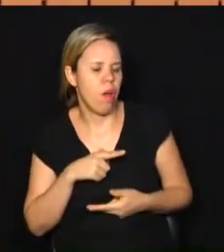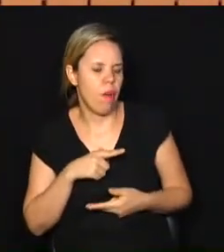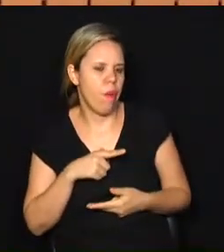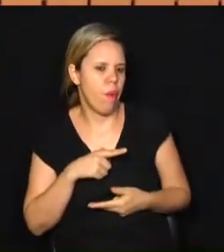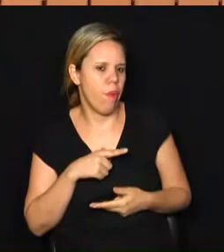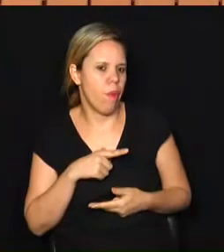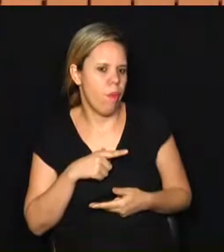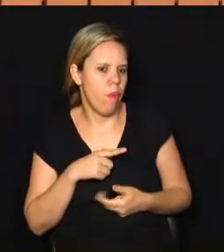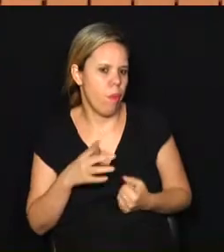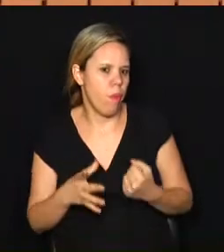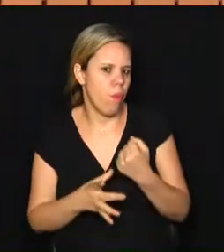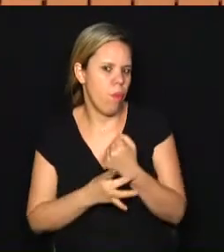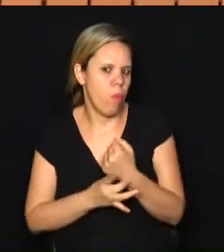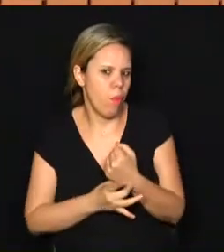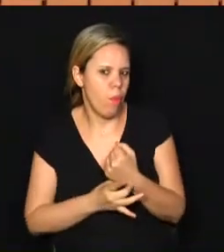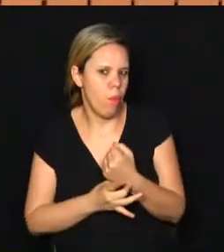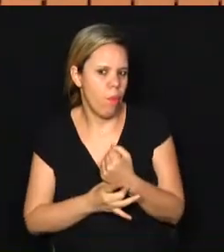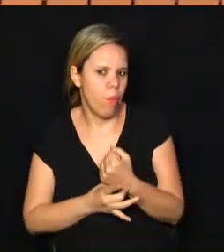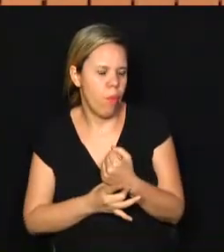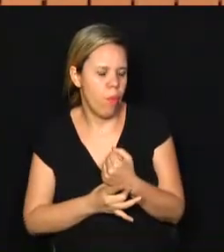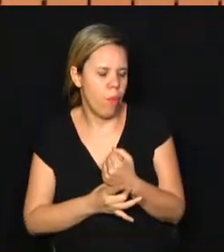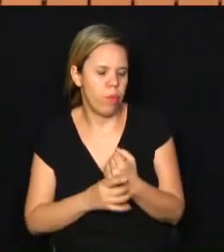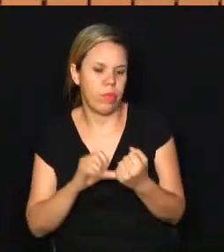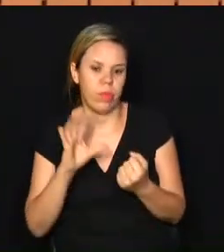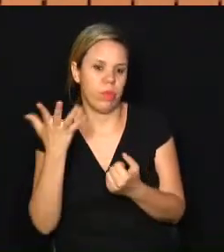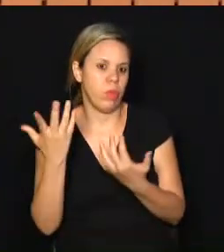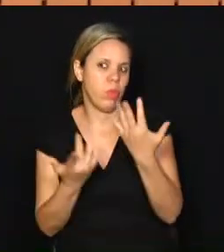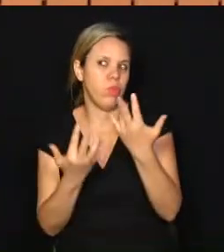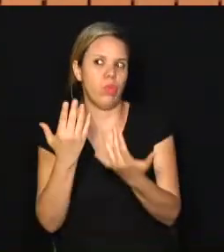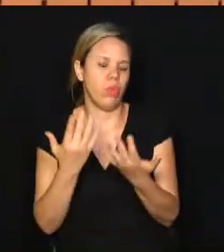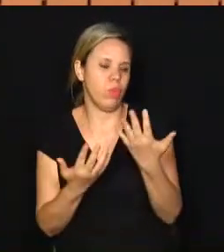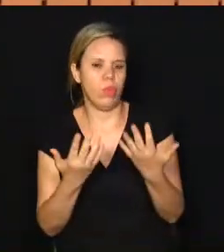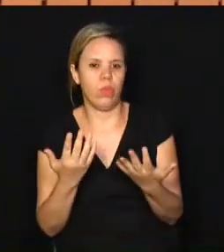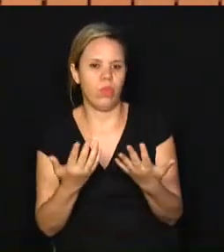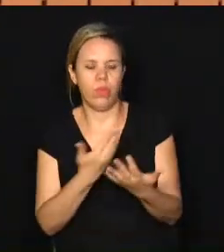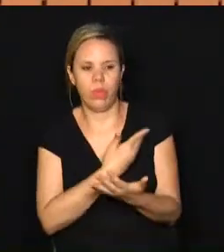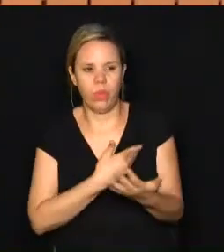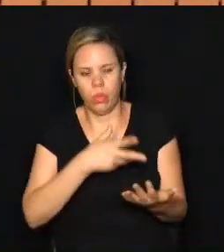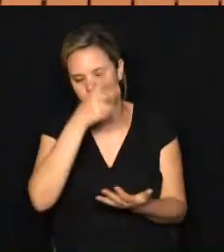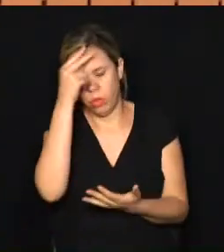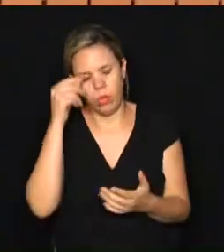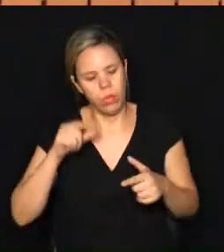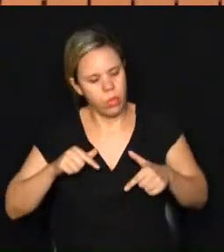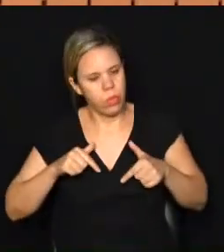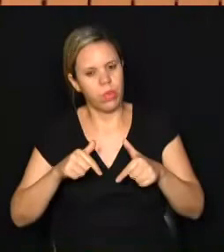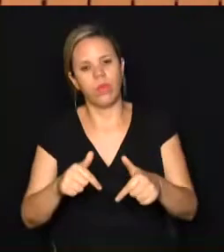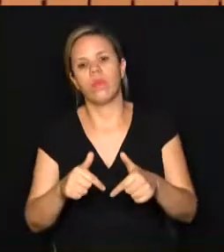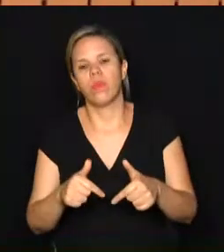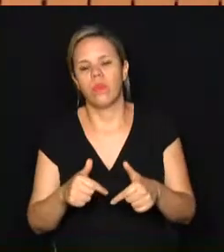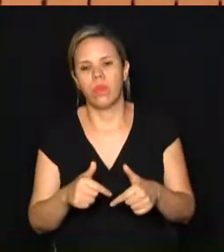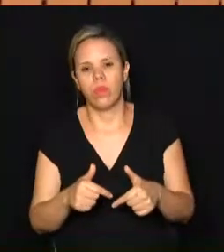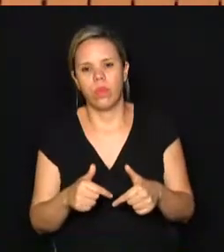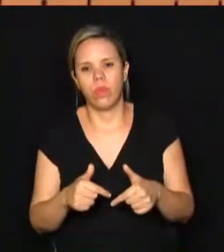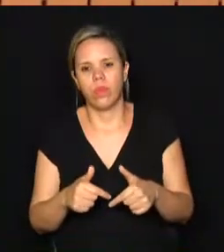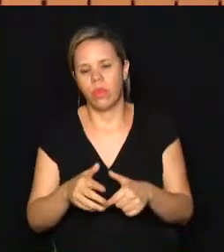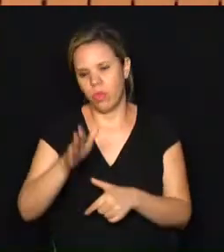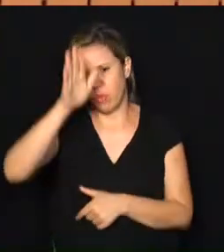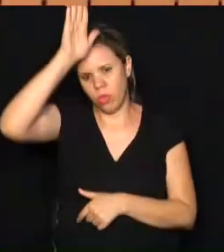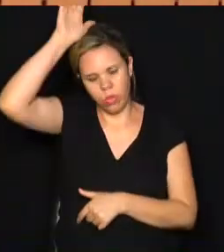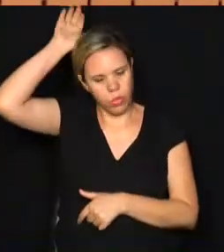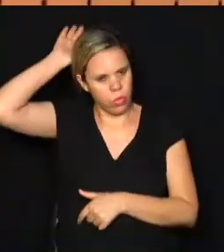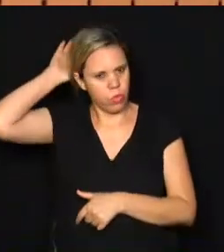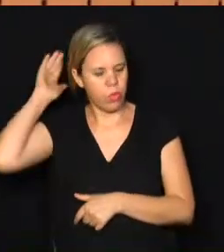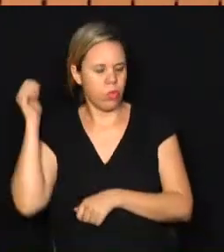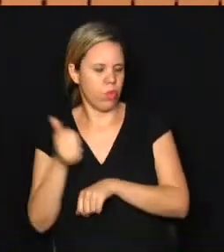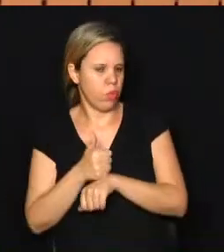alguma segurança para, no caso desses incêndios, o poder público poder atuar, inclusive com brigadistas, enfim, né?